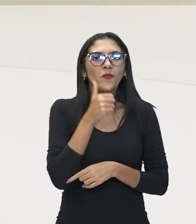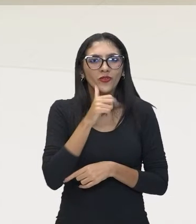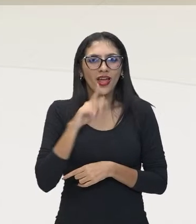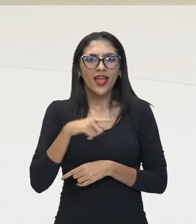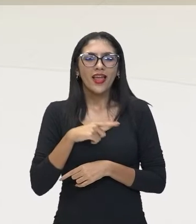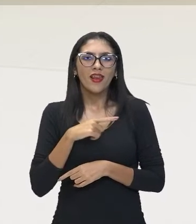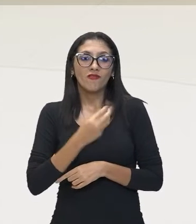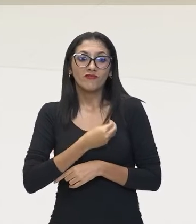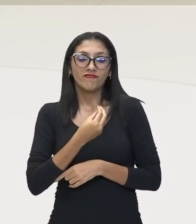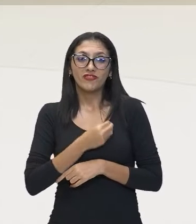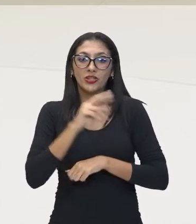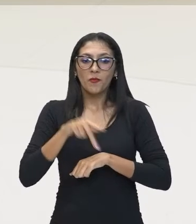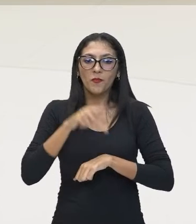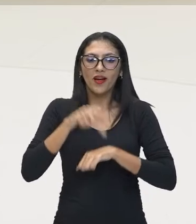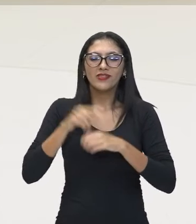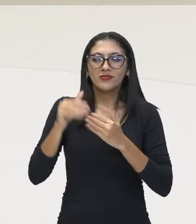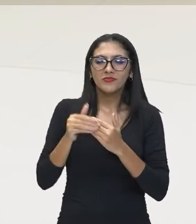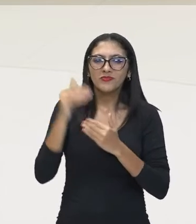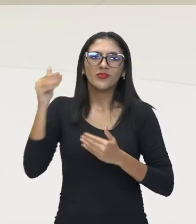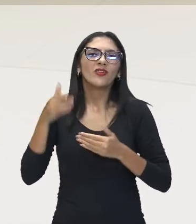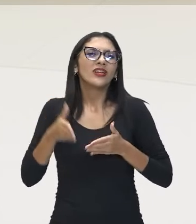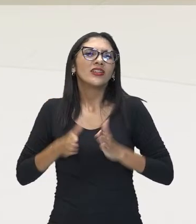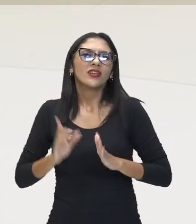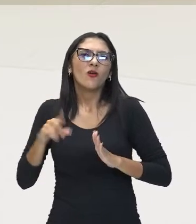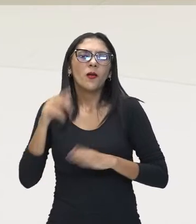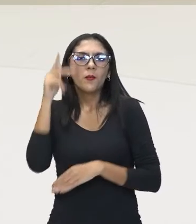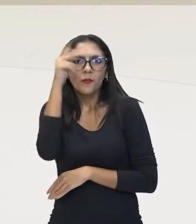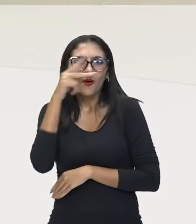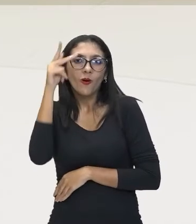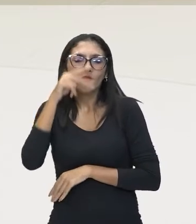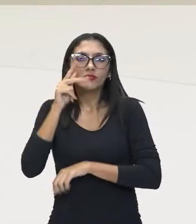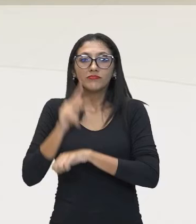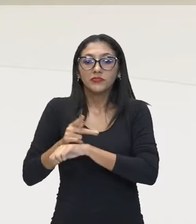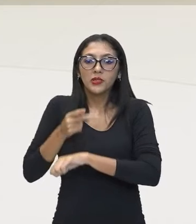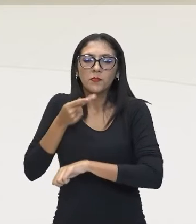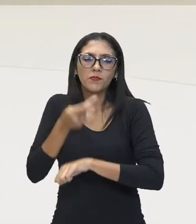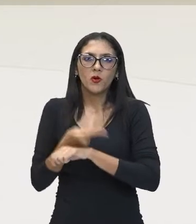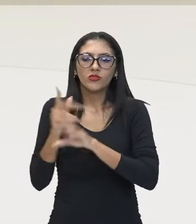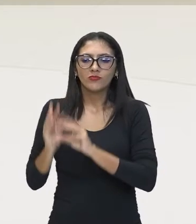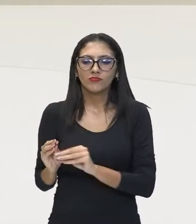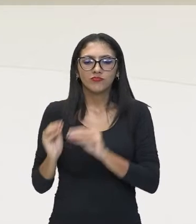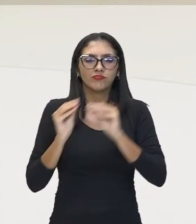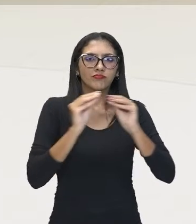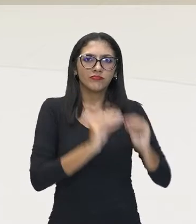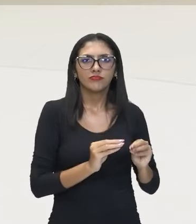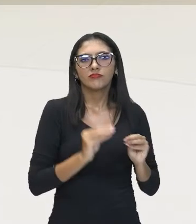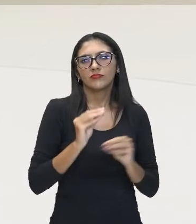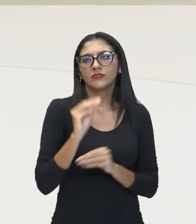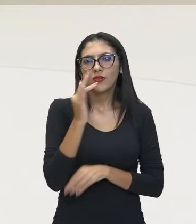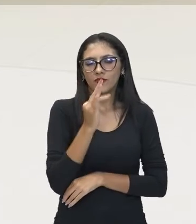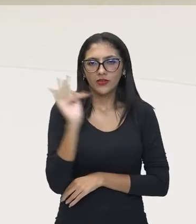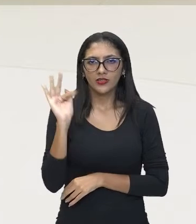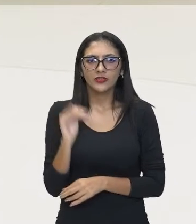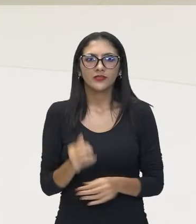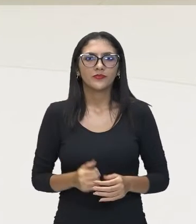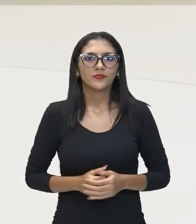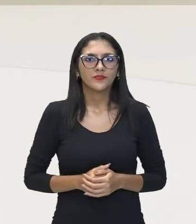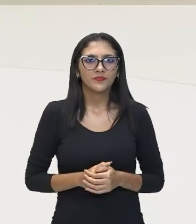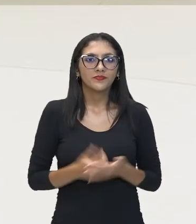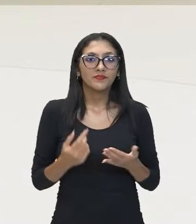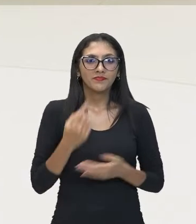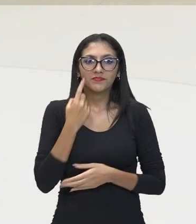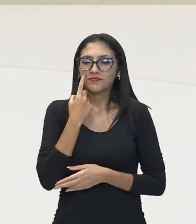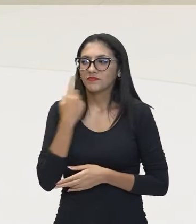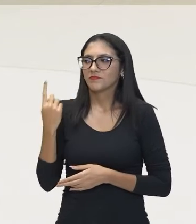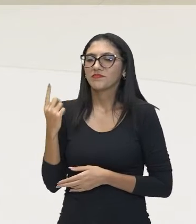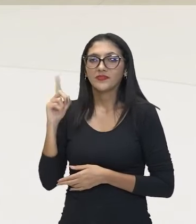Ela nasceu na Polônia e depois acabou indo para a França, né? Acabou ficando em Paris, tá? Então, o elemento tá aqui,